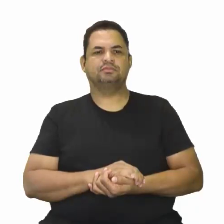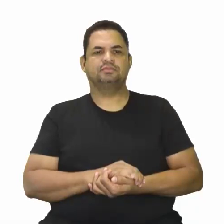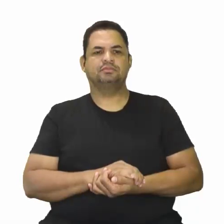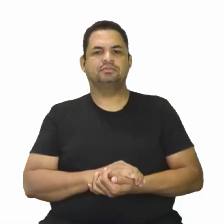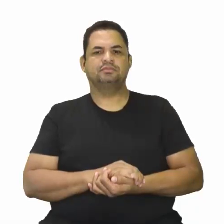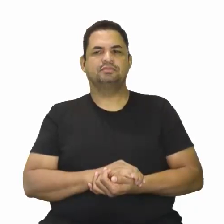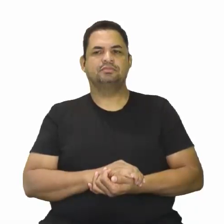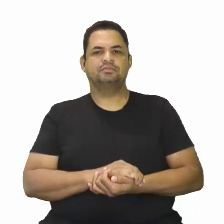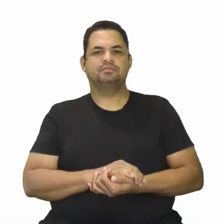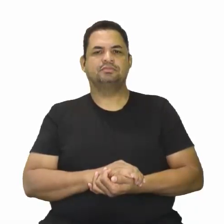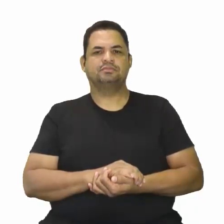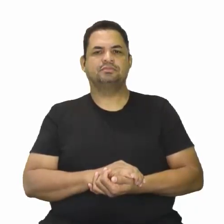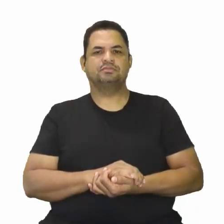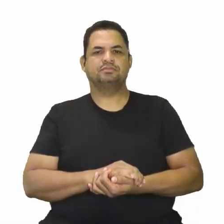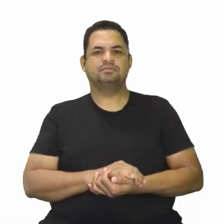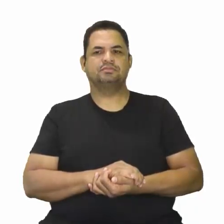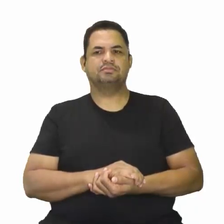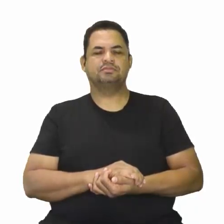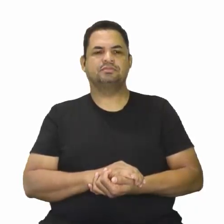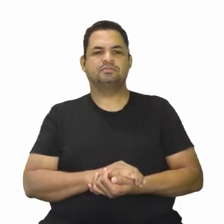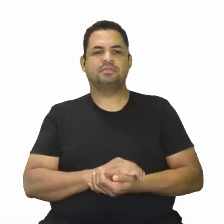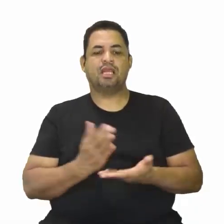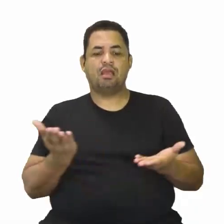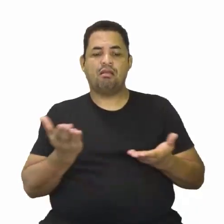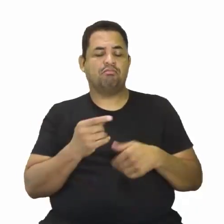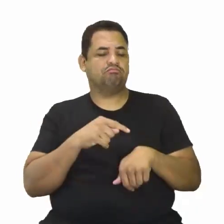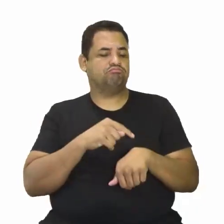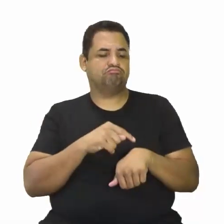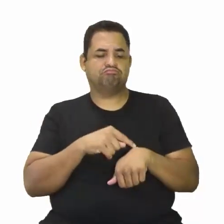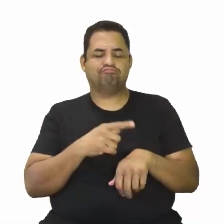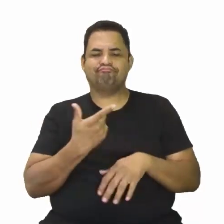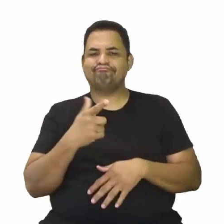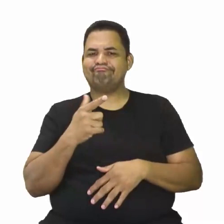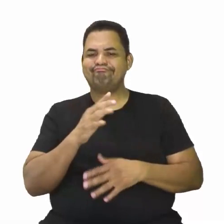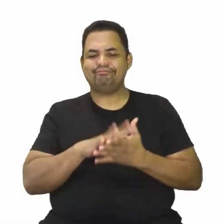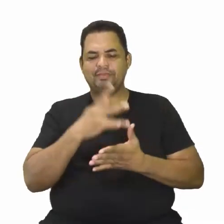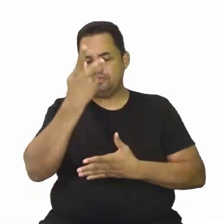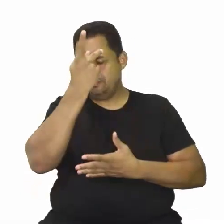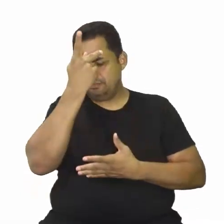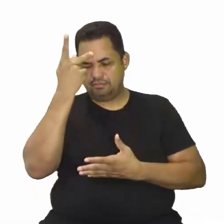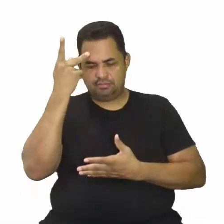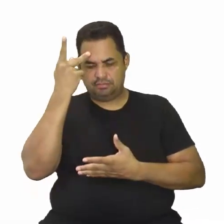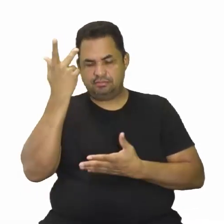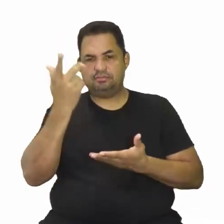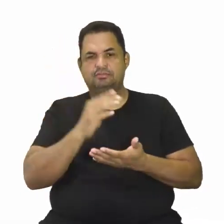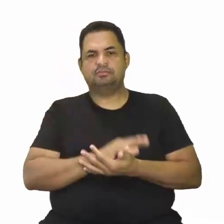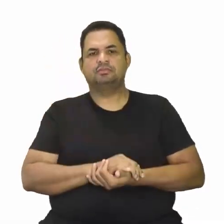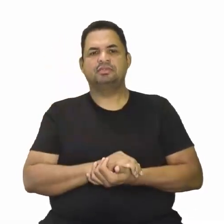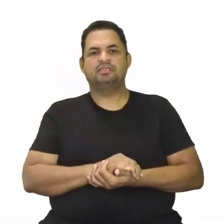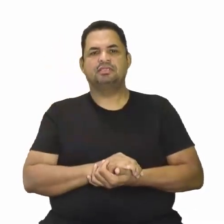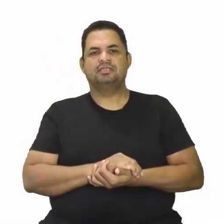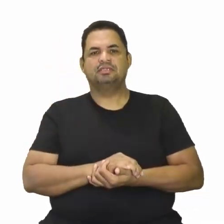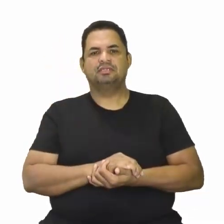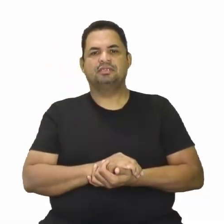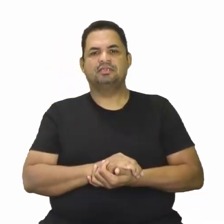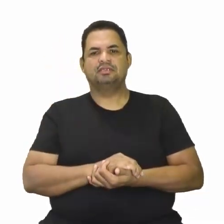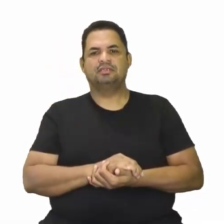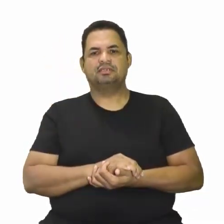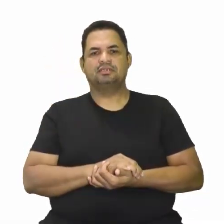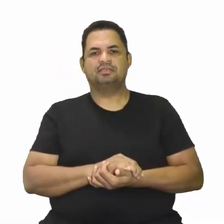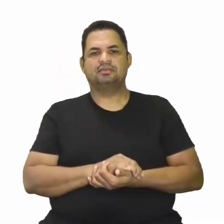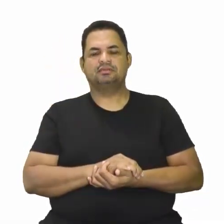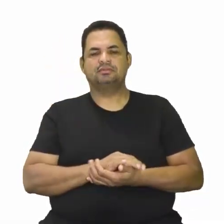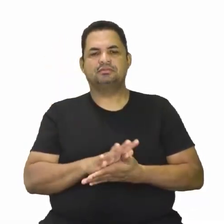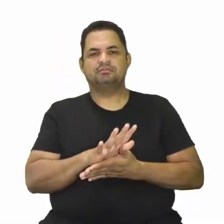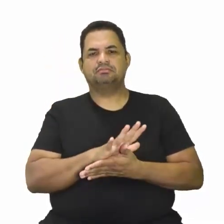nadie. Agora não há ninguém, porque nadie é